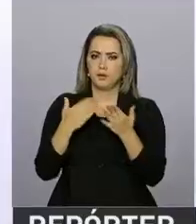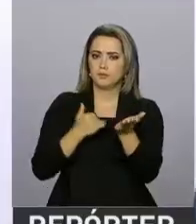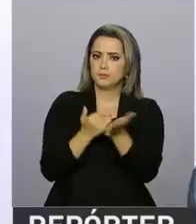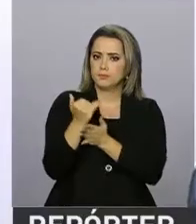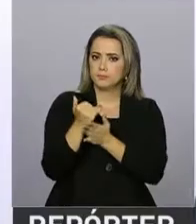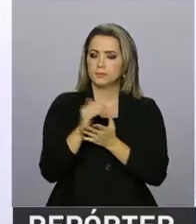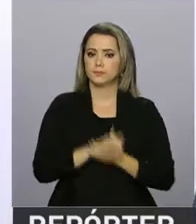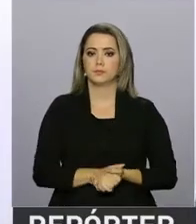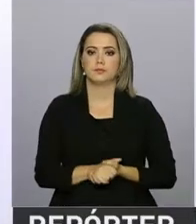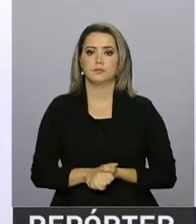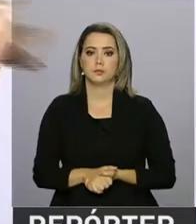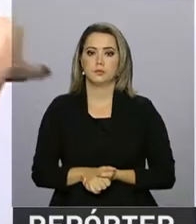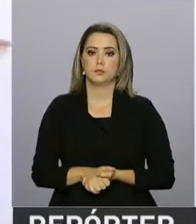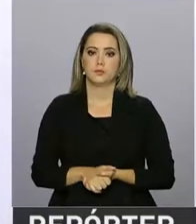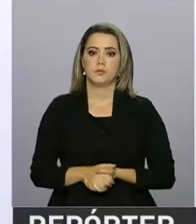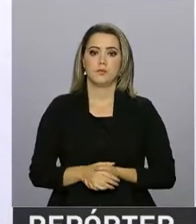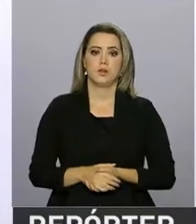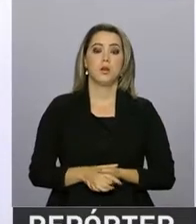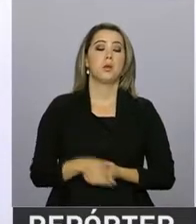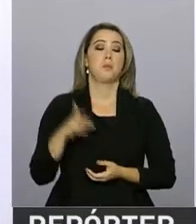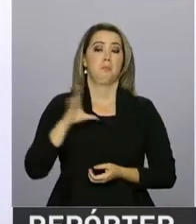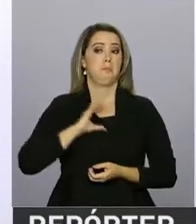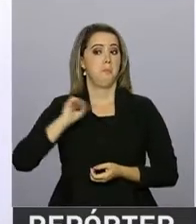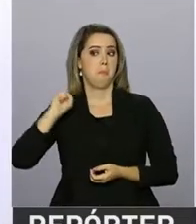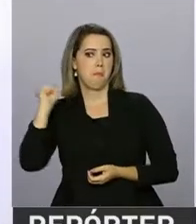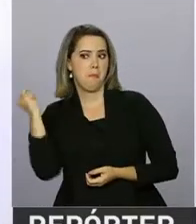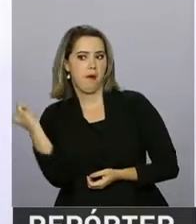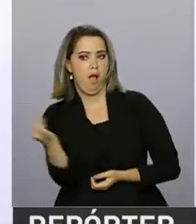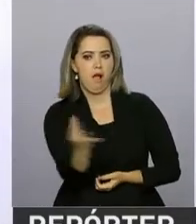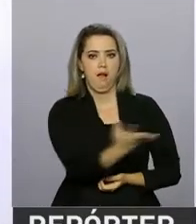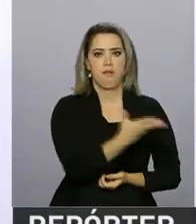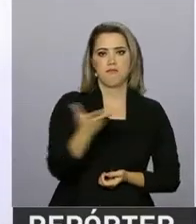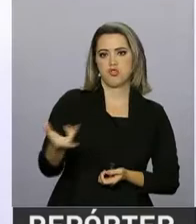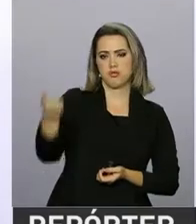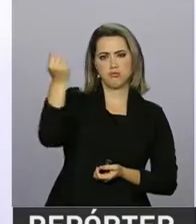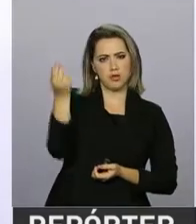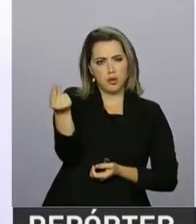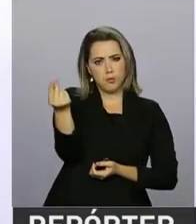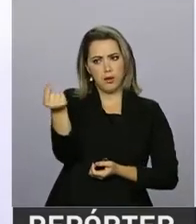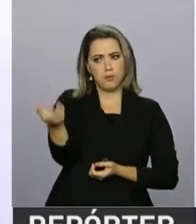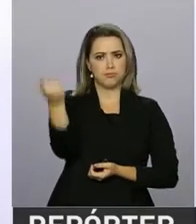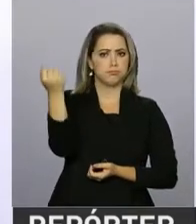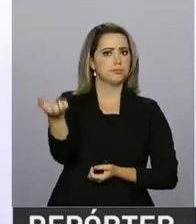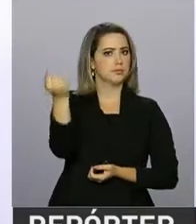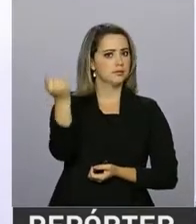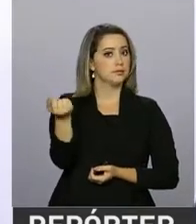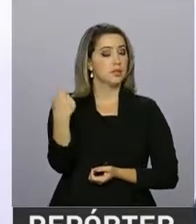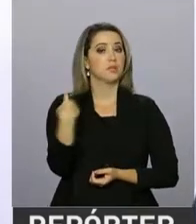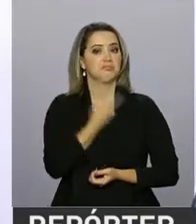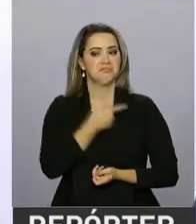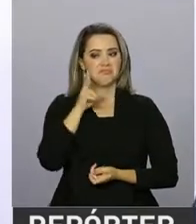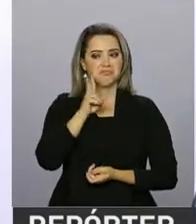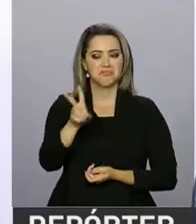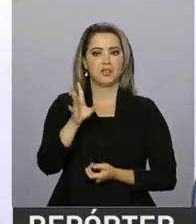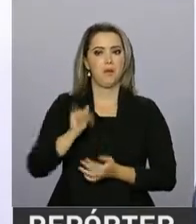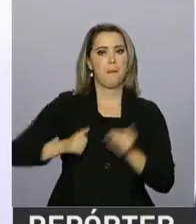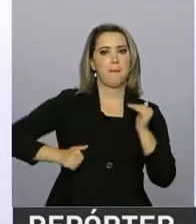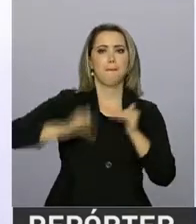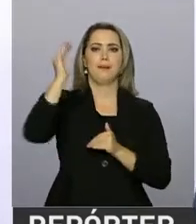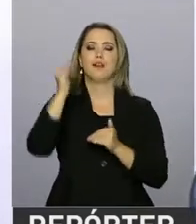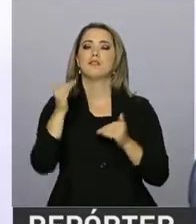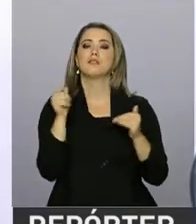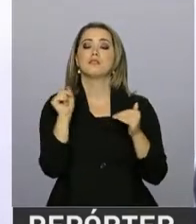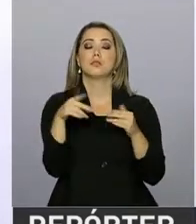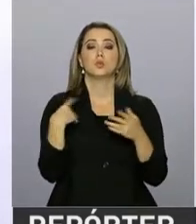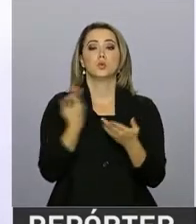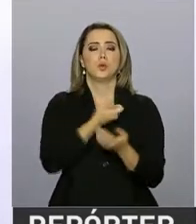um grande volume de saques e vai na nossa avaliação vai ultrapassar